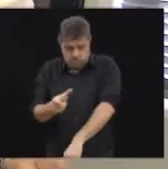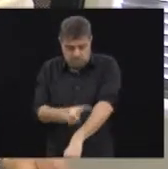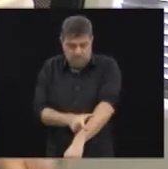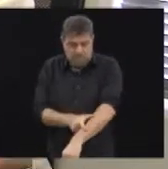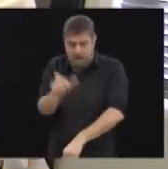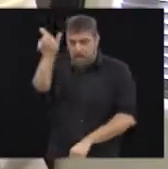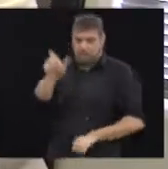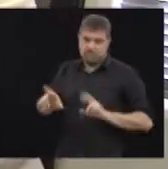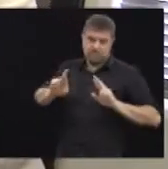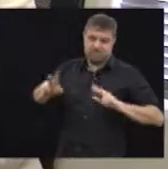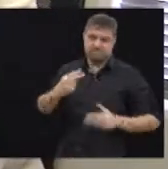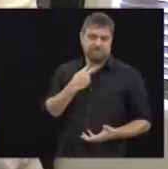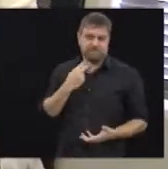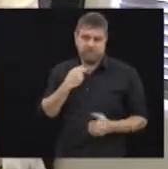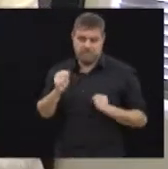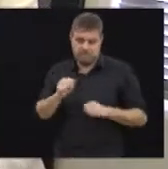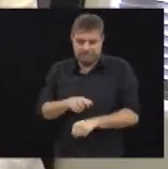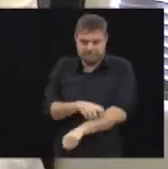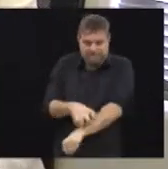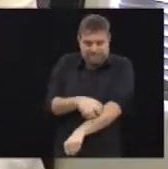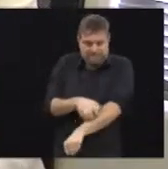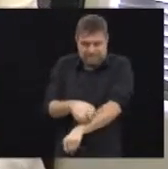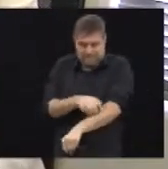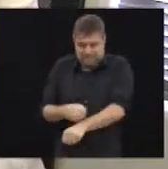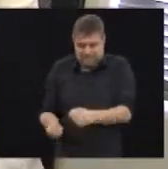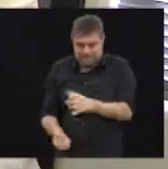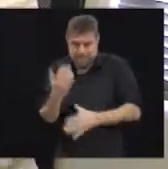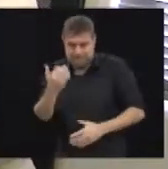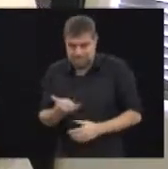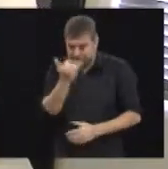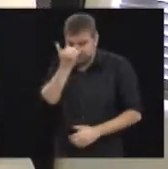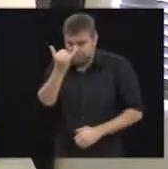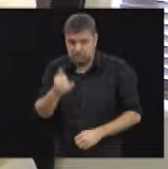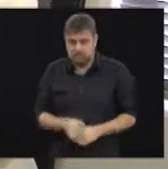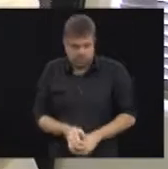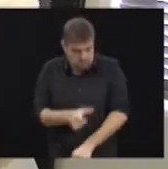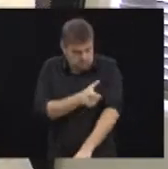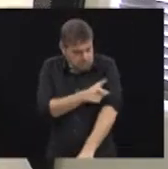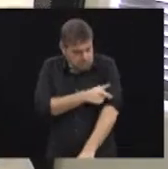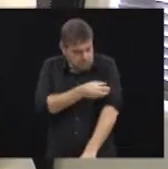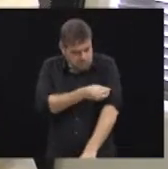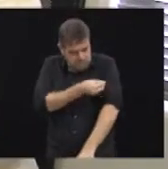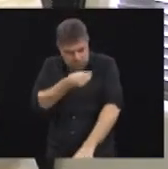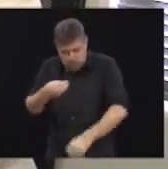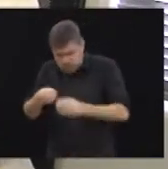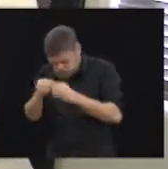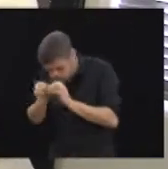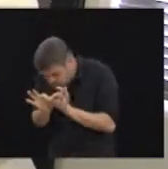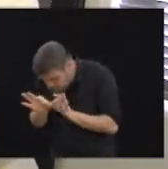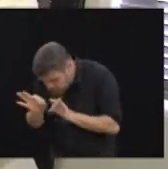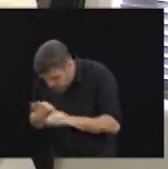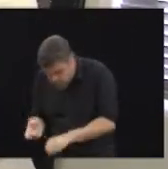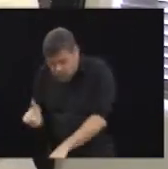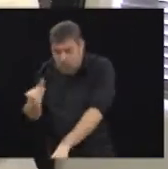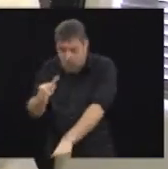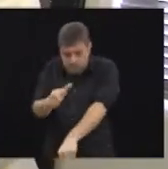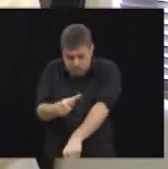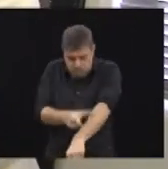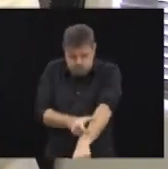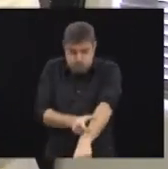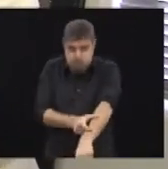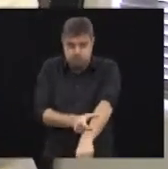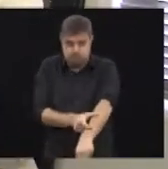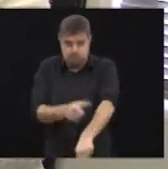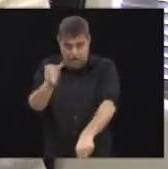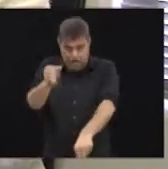se for de outra pessoa a gente não sabe se vai dar alguma rejeição. Enxerta essas células na